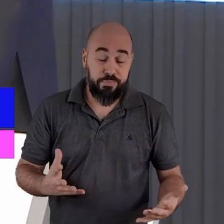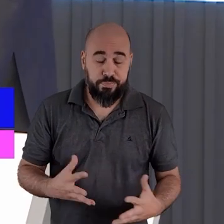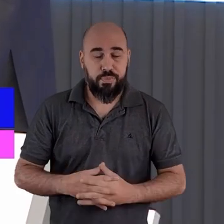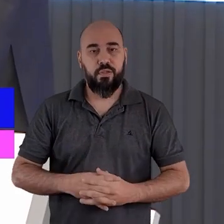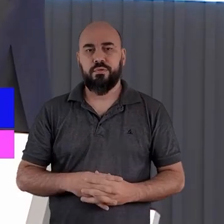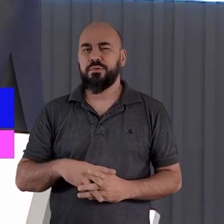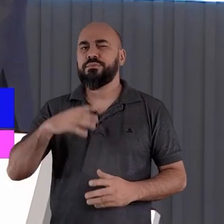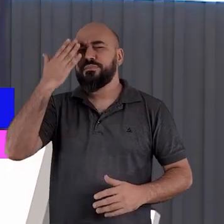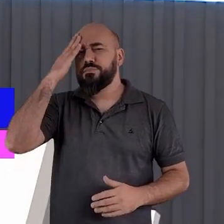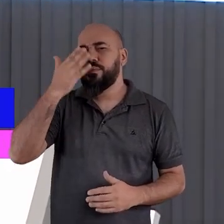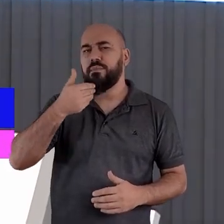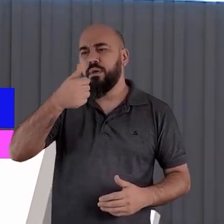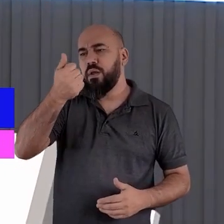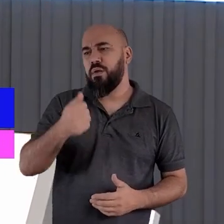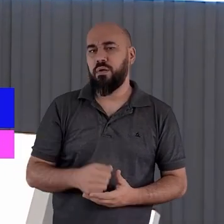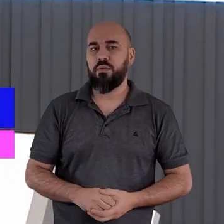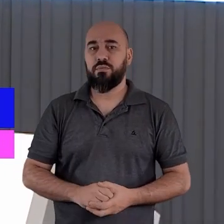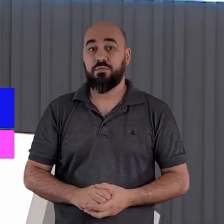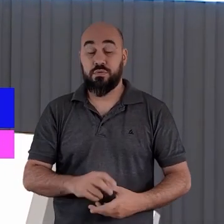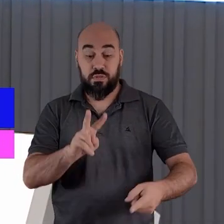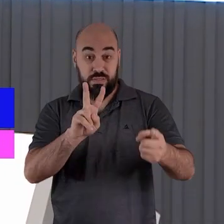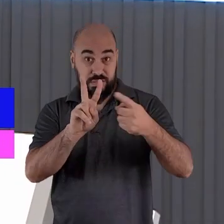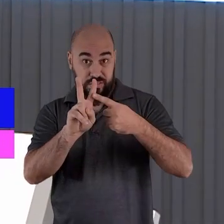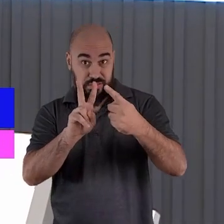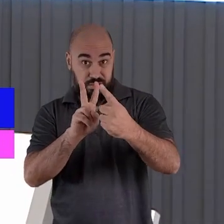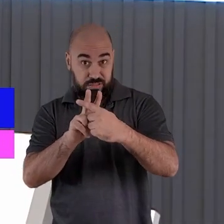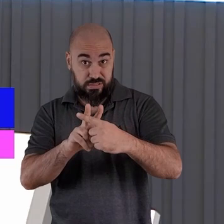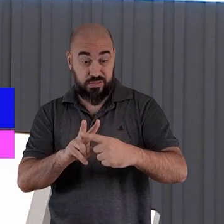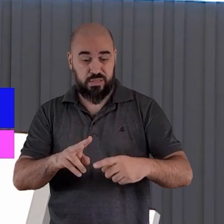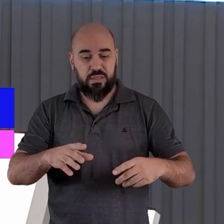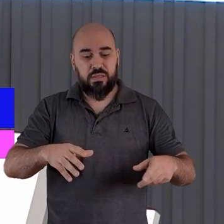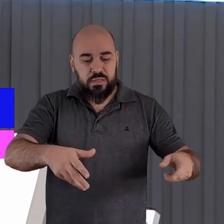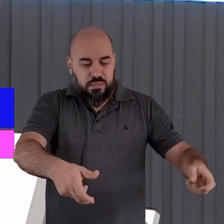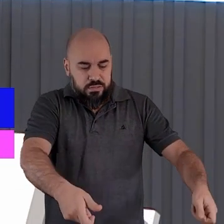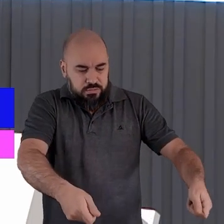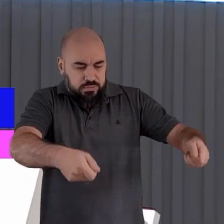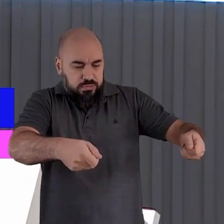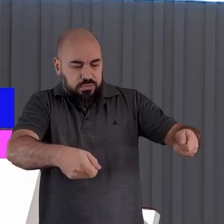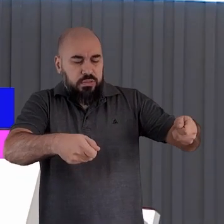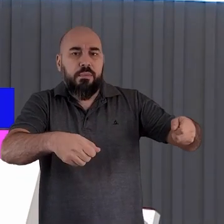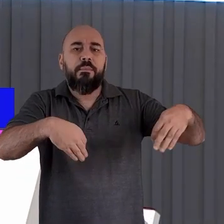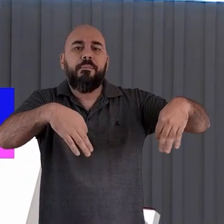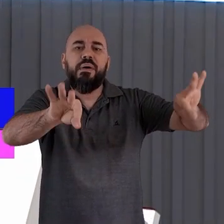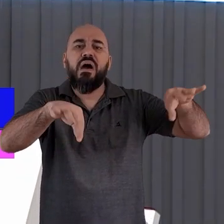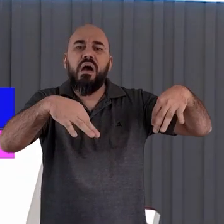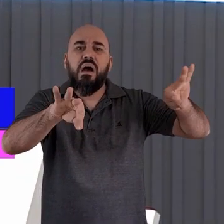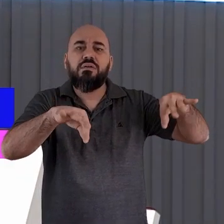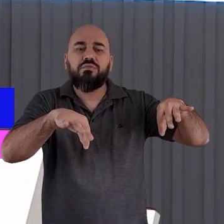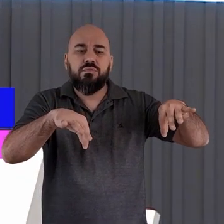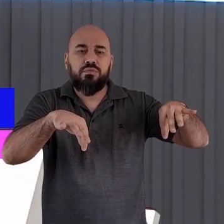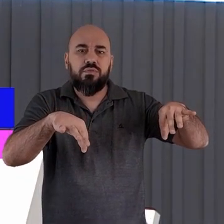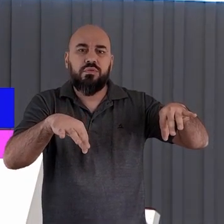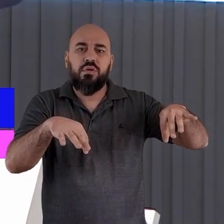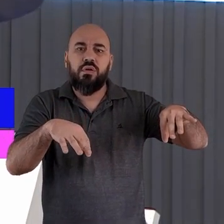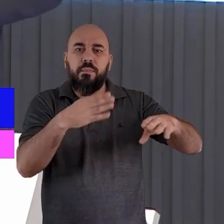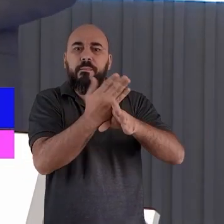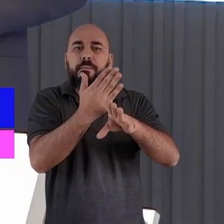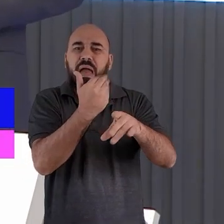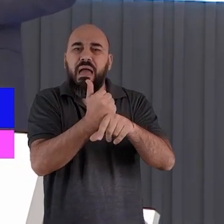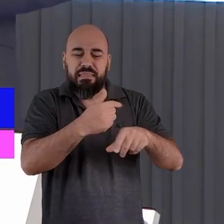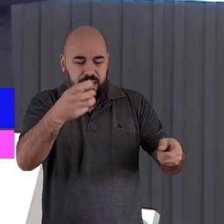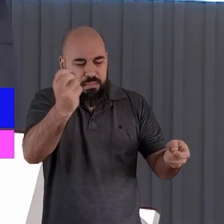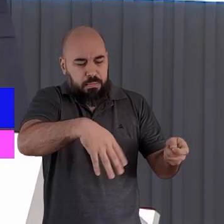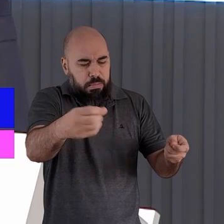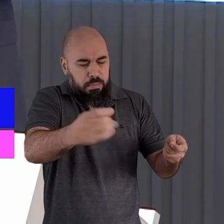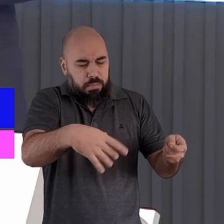dados melhor. Vestidas de pano de saco. Esta era uma vestimenta usada